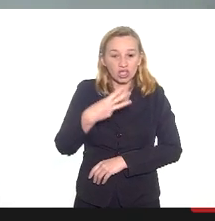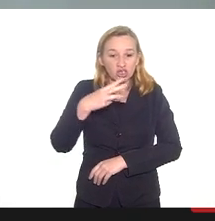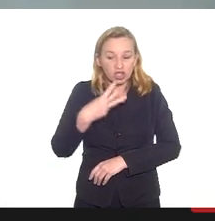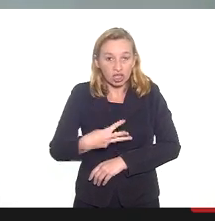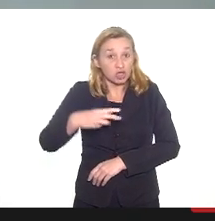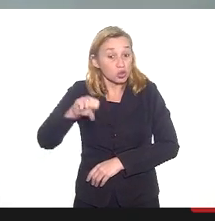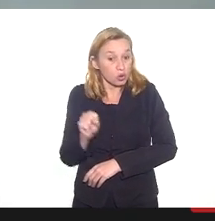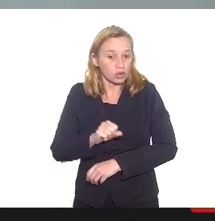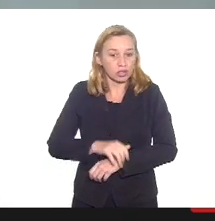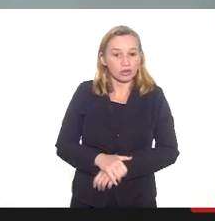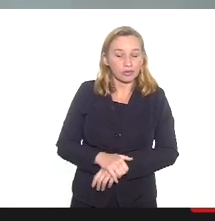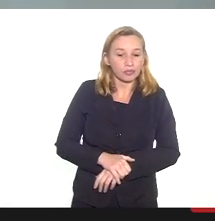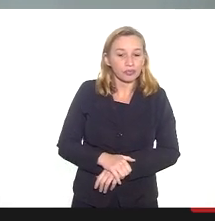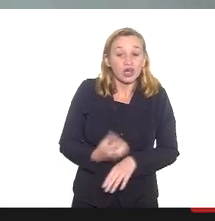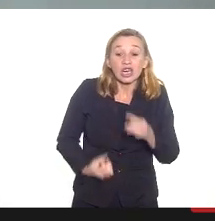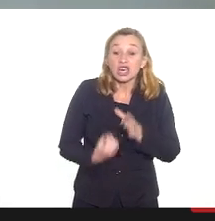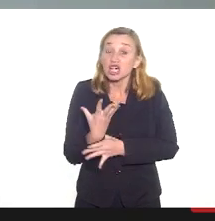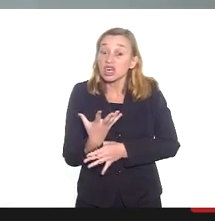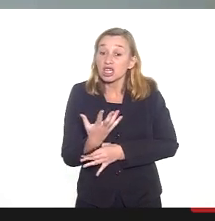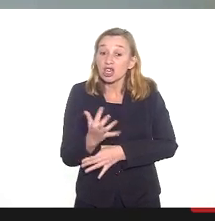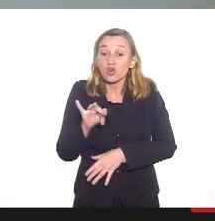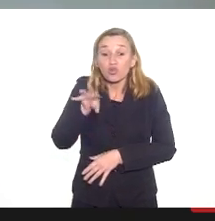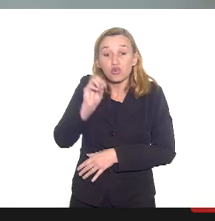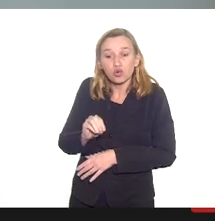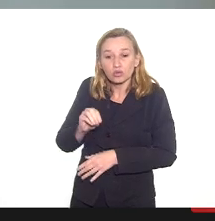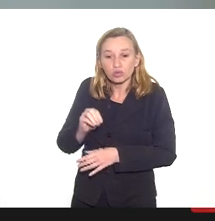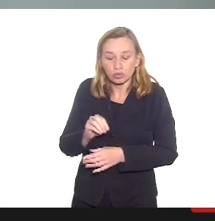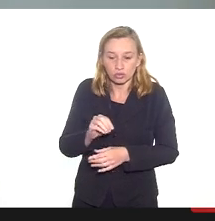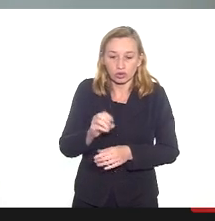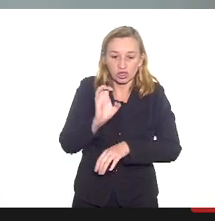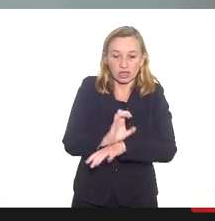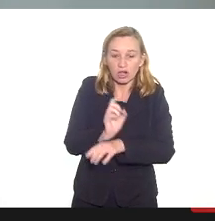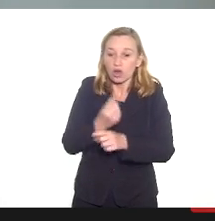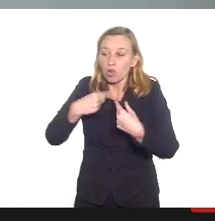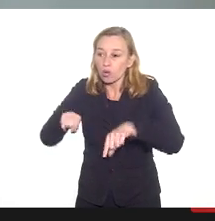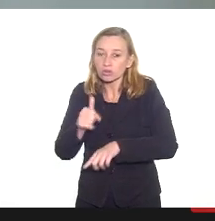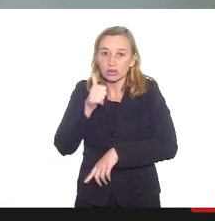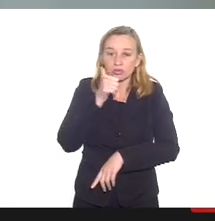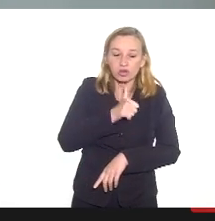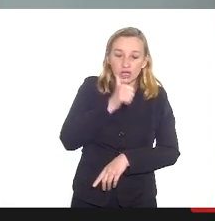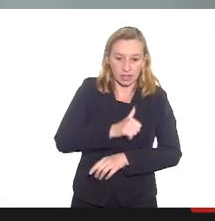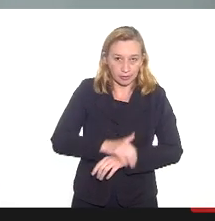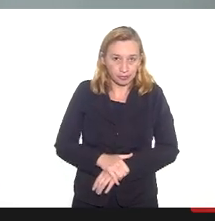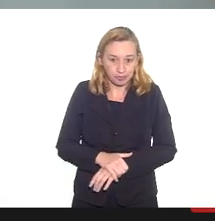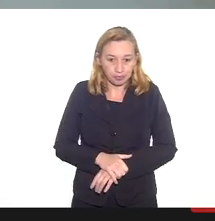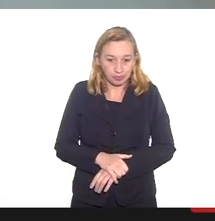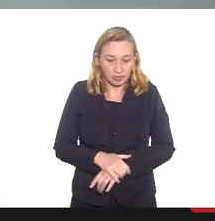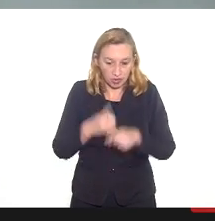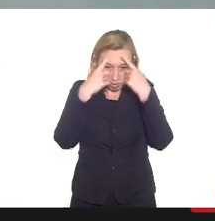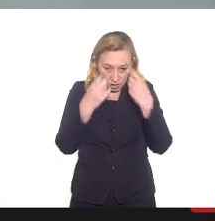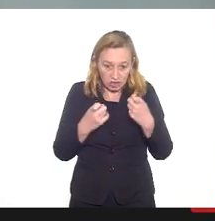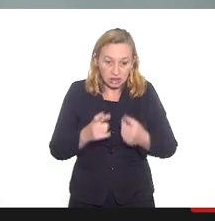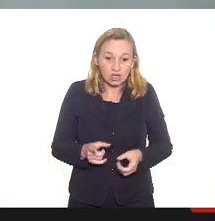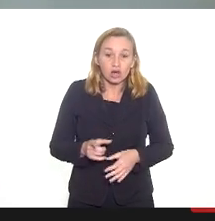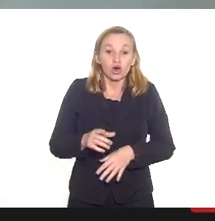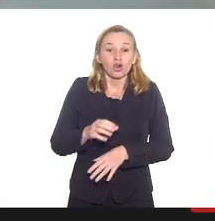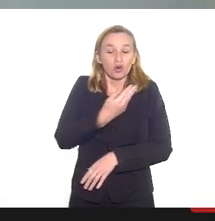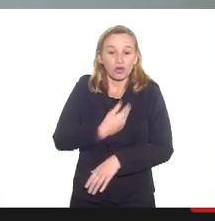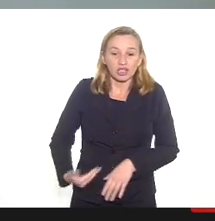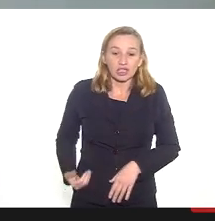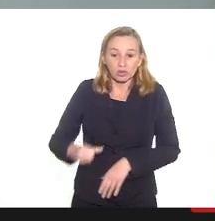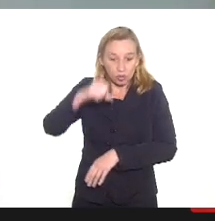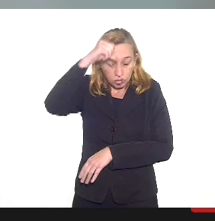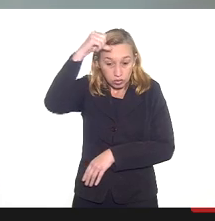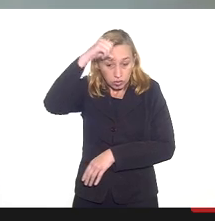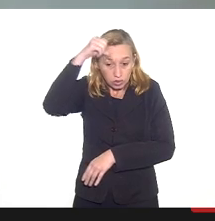é que cria o Fundo Estadual de Enfrentamento à Violência à Mulher. O governador Castro que nos aguarde, porque